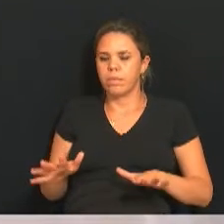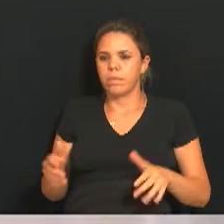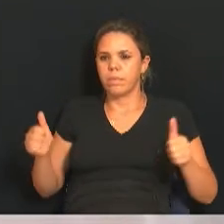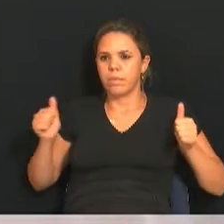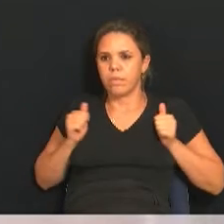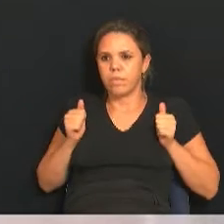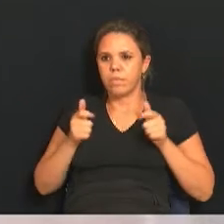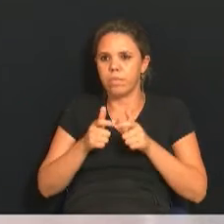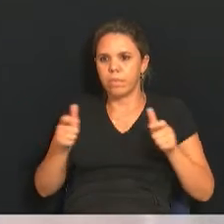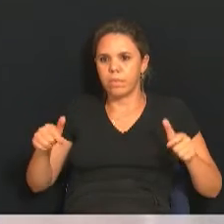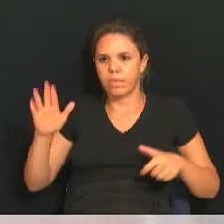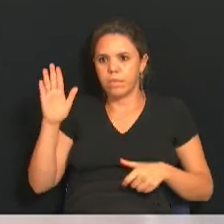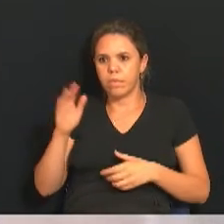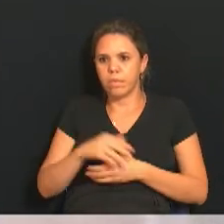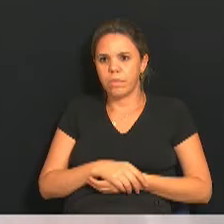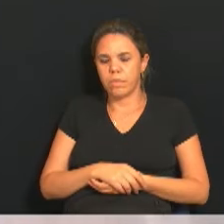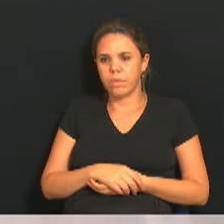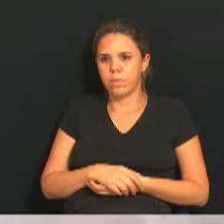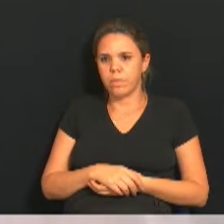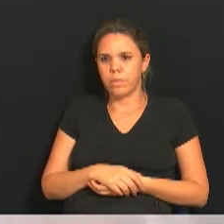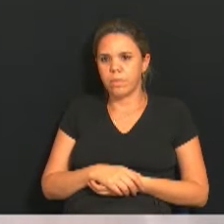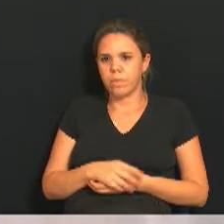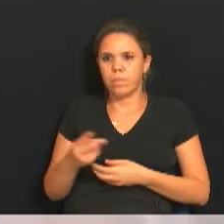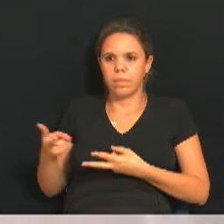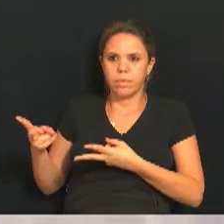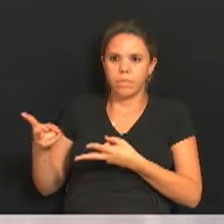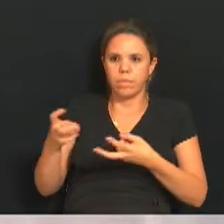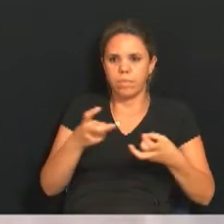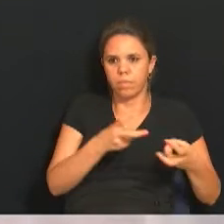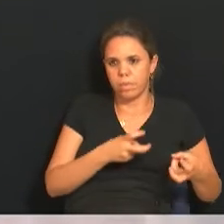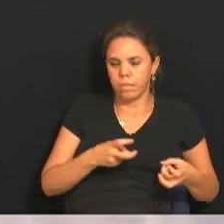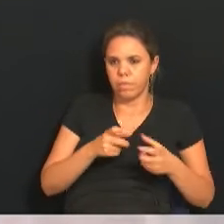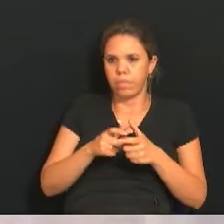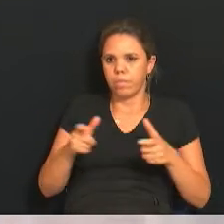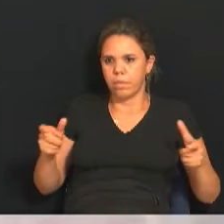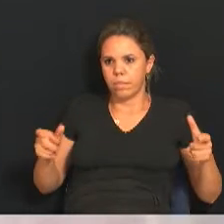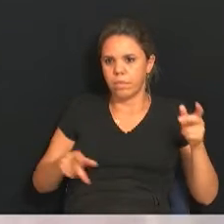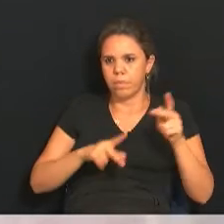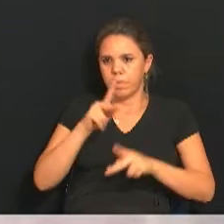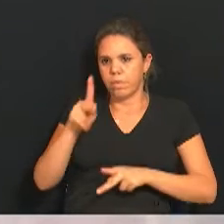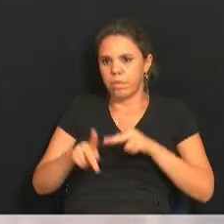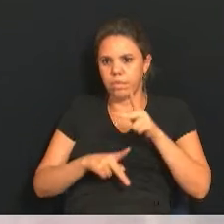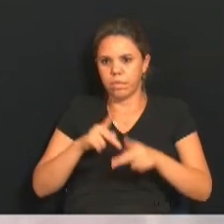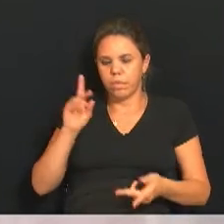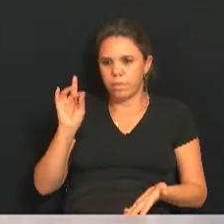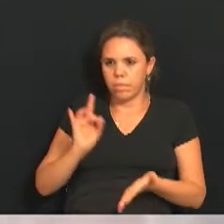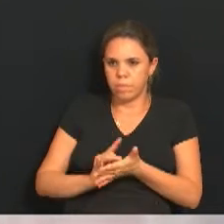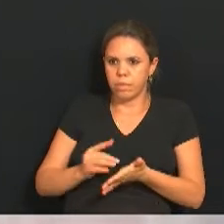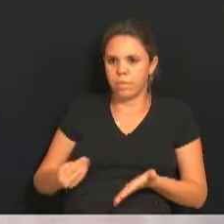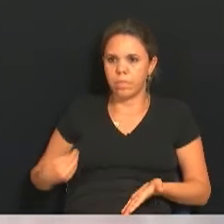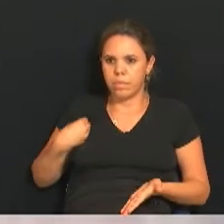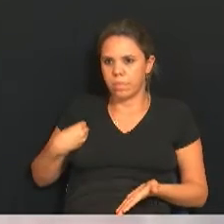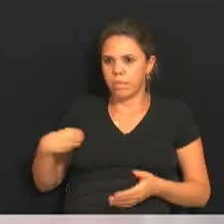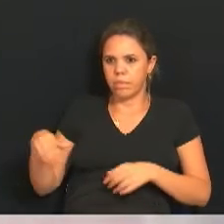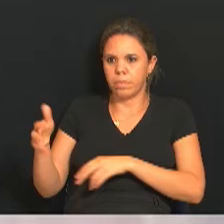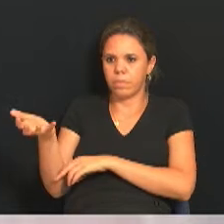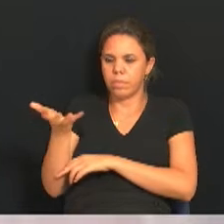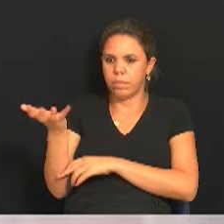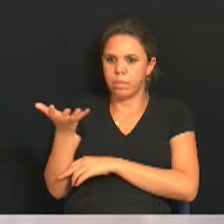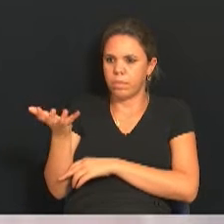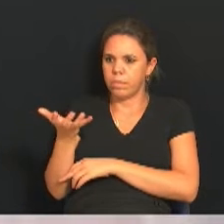muito maior, etc., mas a gente percebe de que a maioria das pessoas que realmente estão na rua, elas não